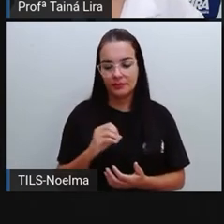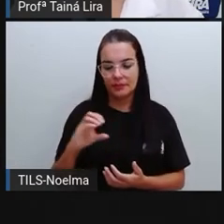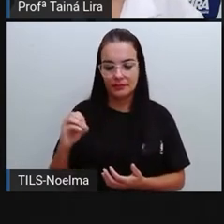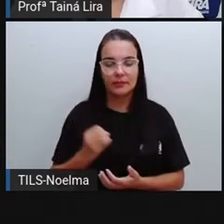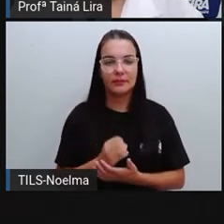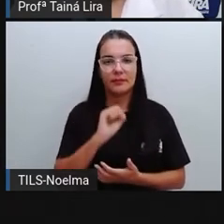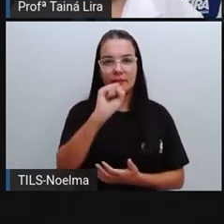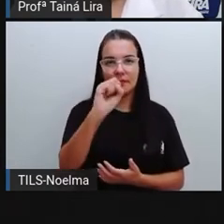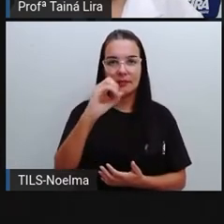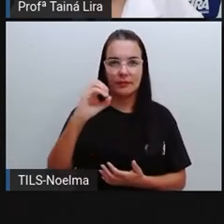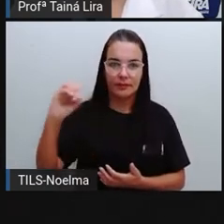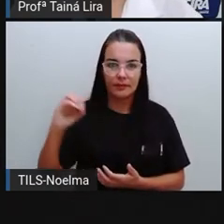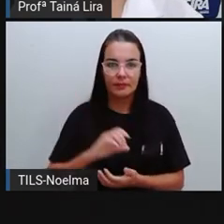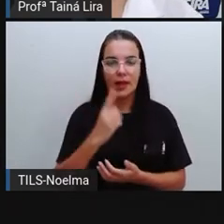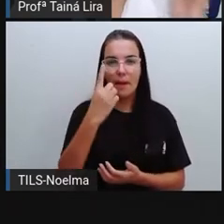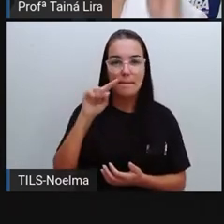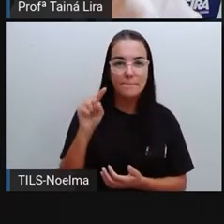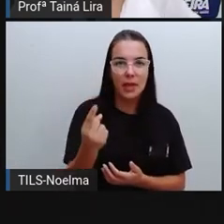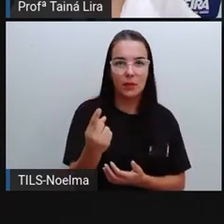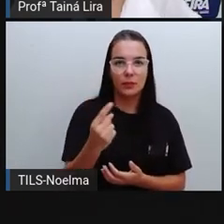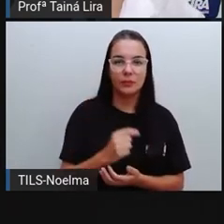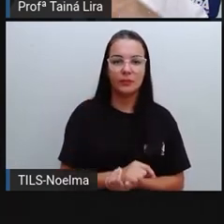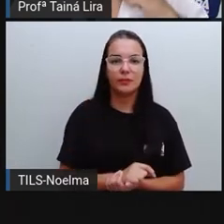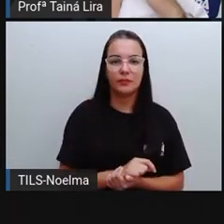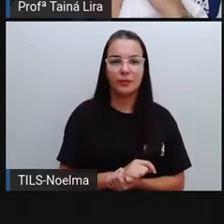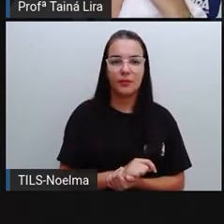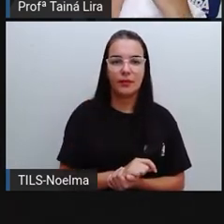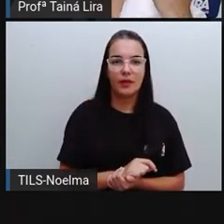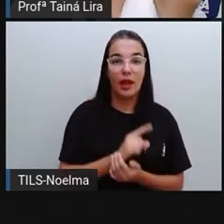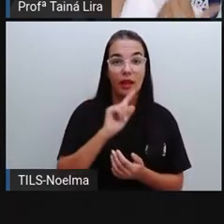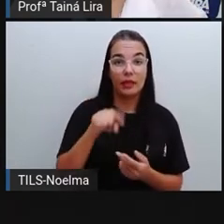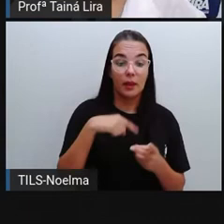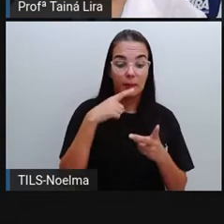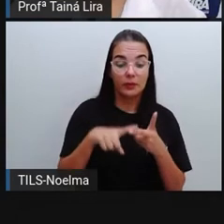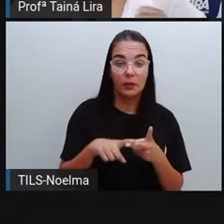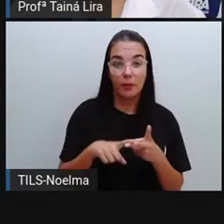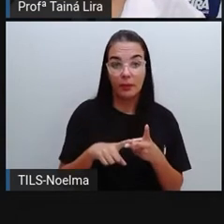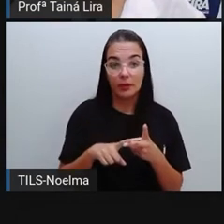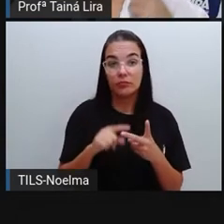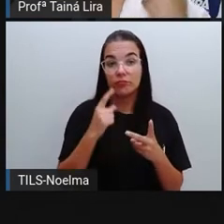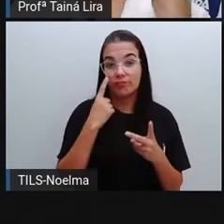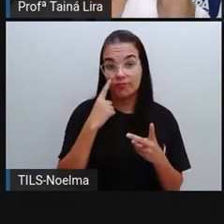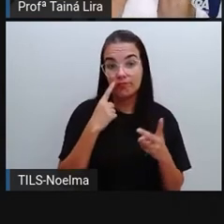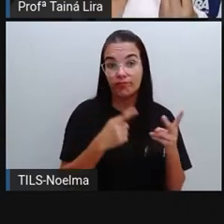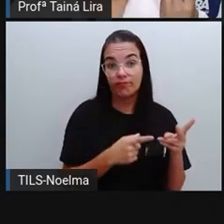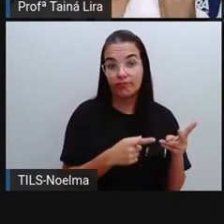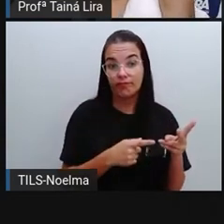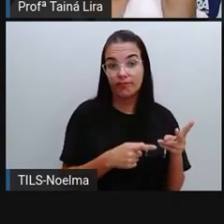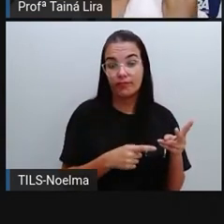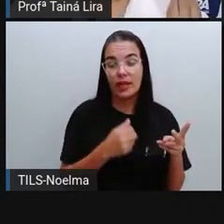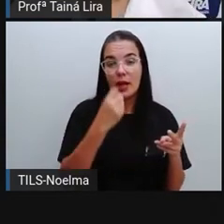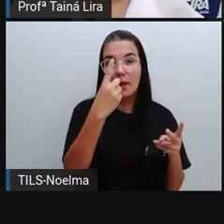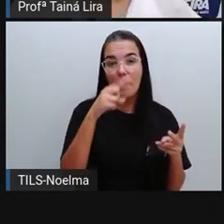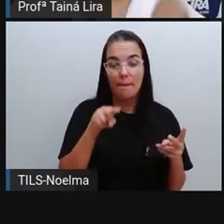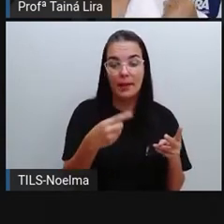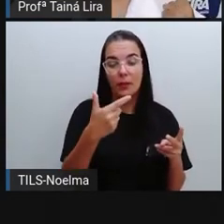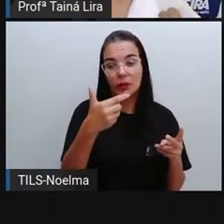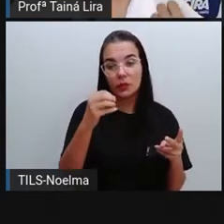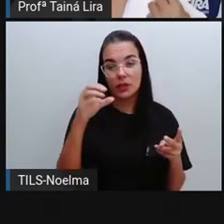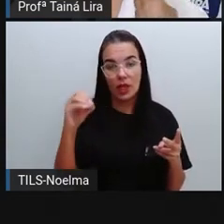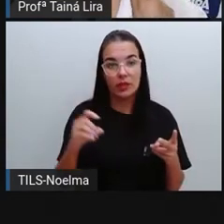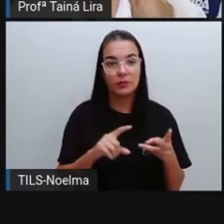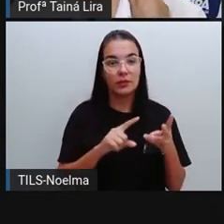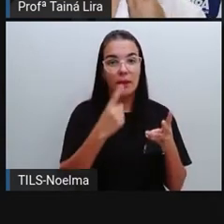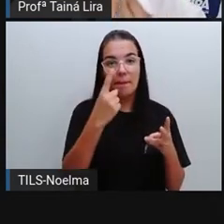600, 800, 1.000. E depois do 1.000, ó, a Pro colocou aqui, ó,